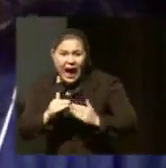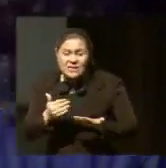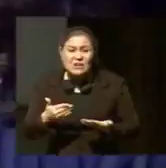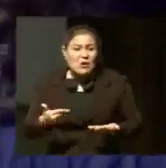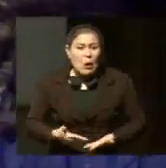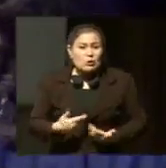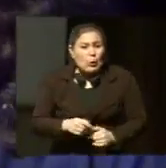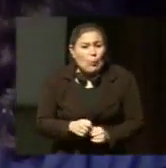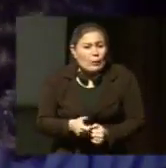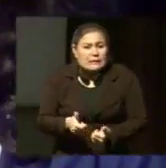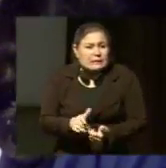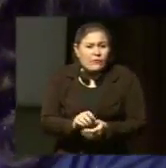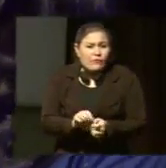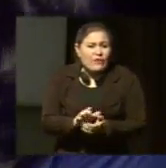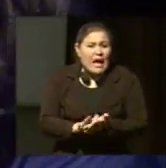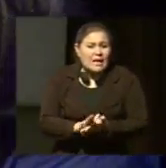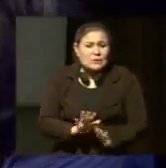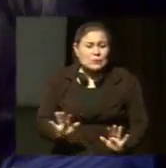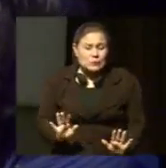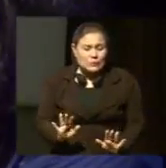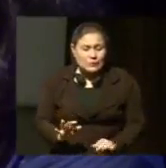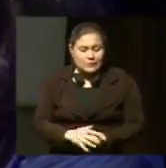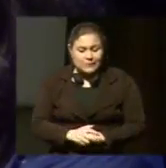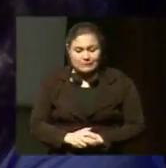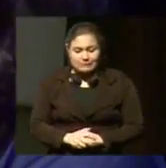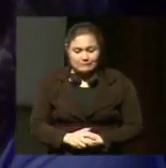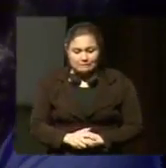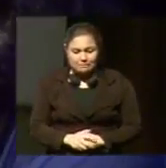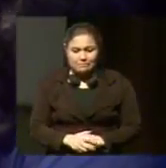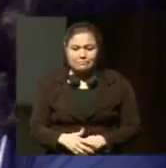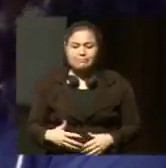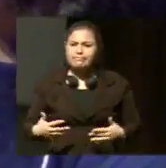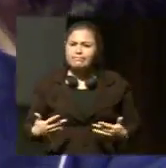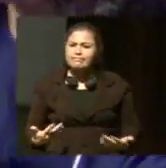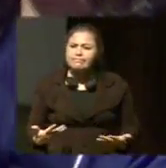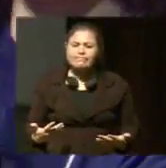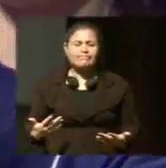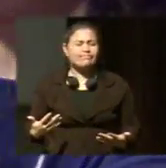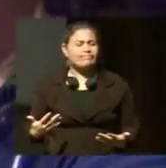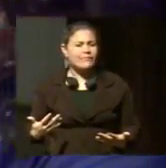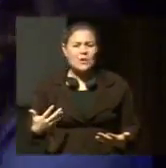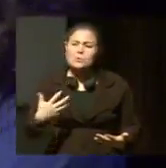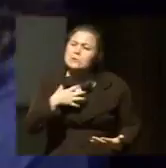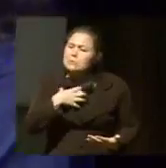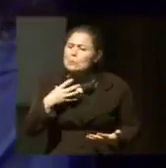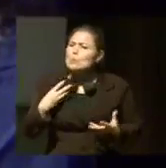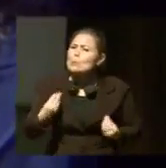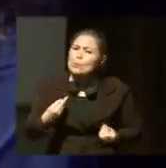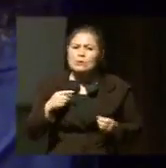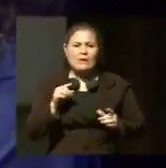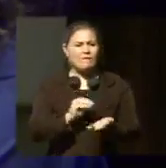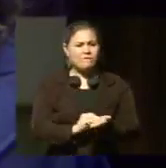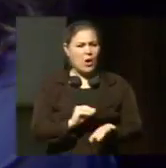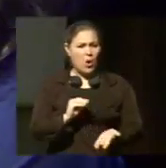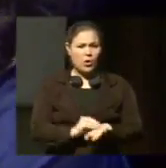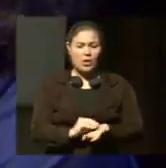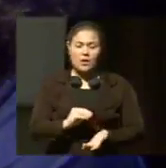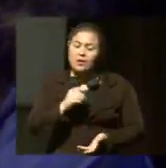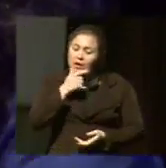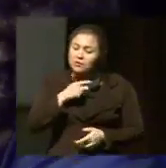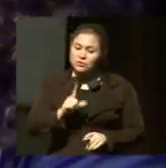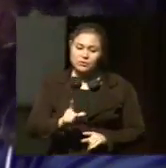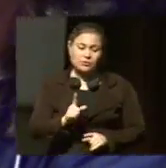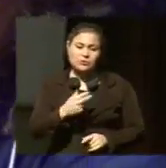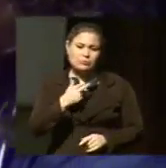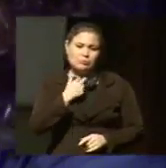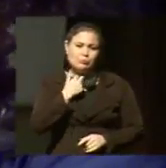não faço. Então, cara, eu sinto muito essa falta e eu acho que isso não deveria